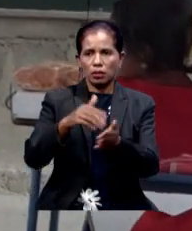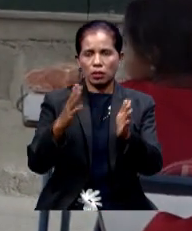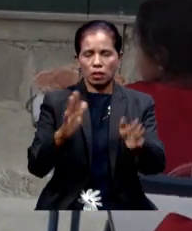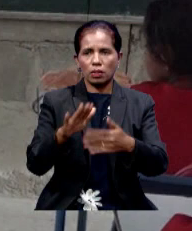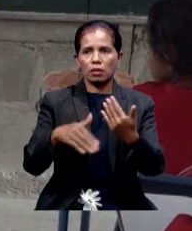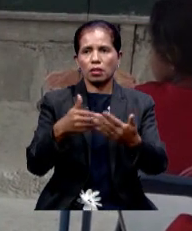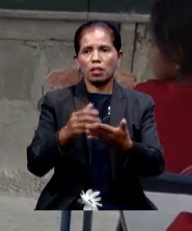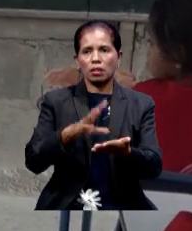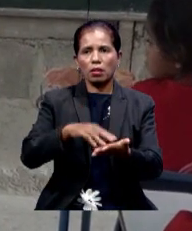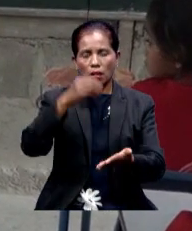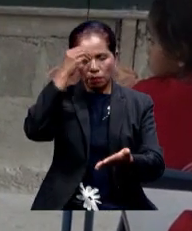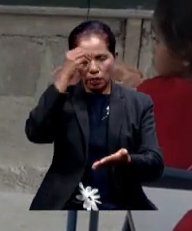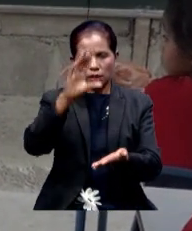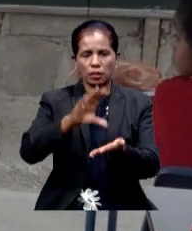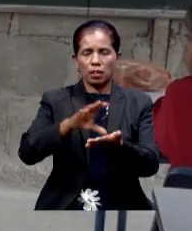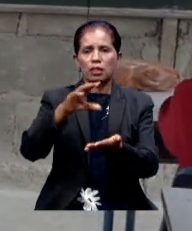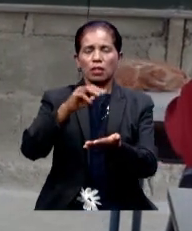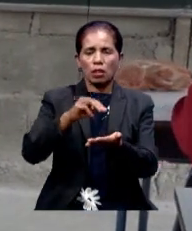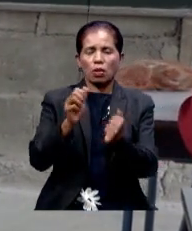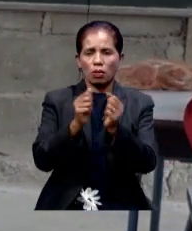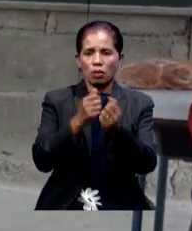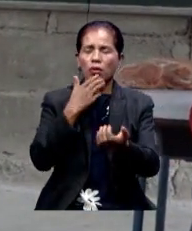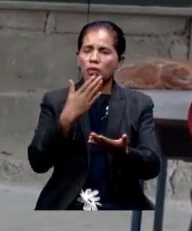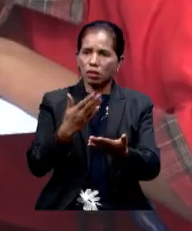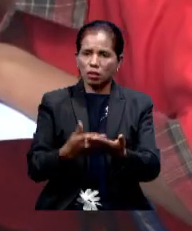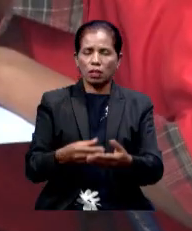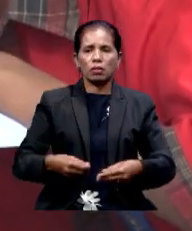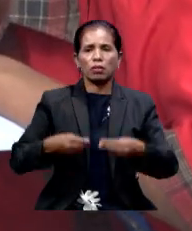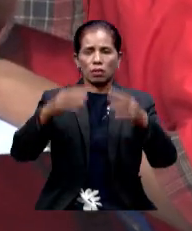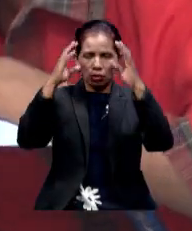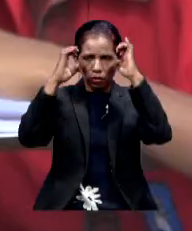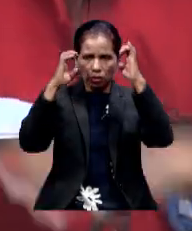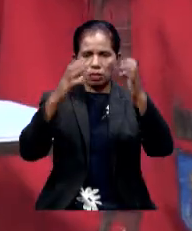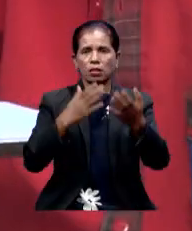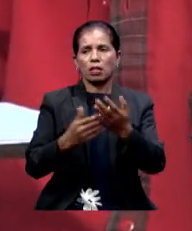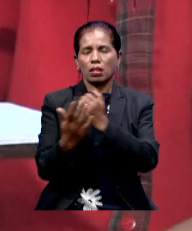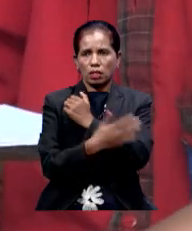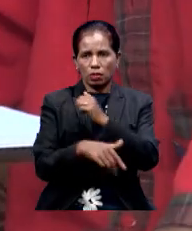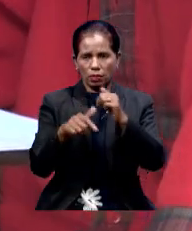tu aprende ciência sira rodiak, ou não é bela garantia qualidade de educação e harailara.